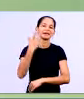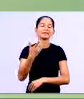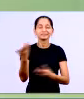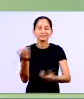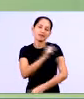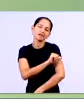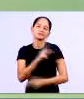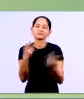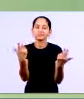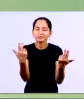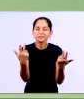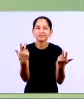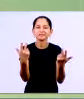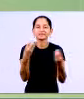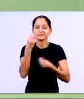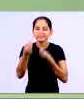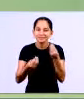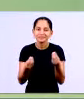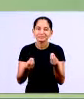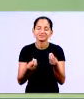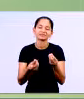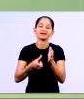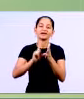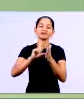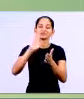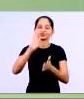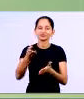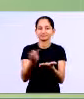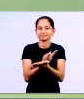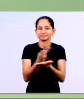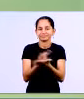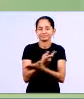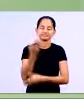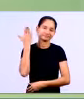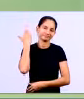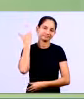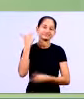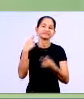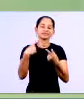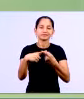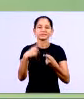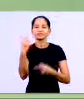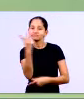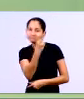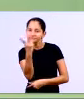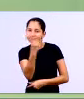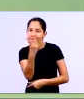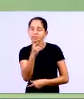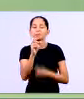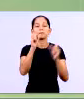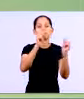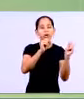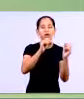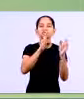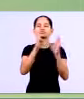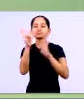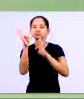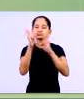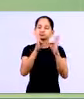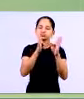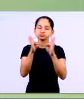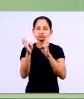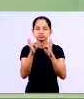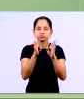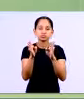já, desde que antes da reforma, certo? Então, nós temos essas duas não estão